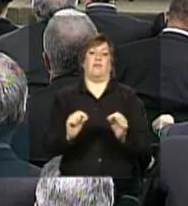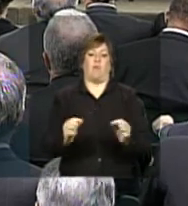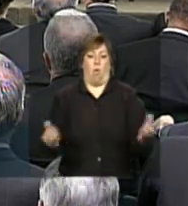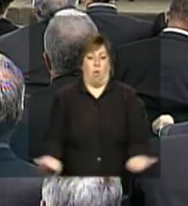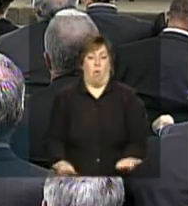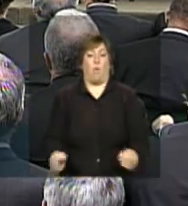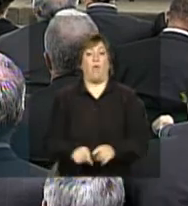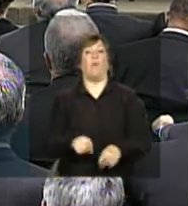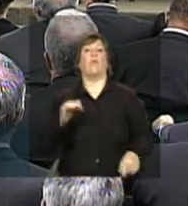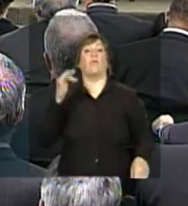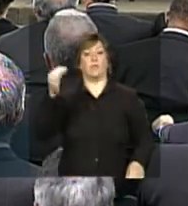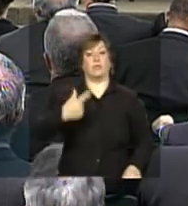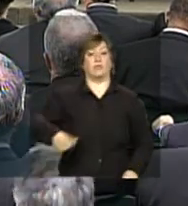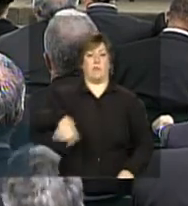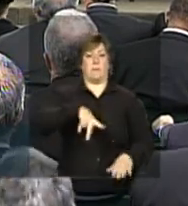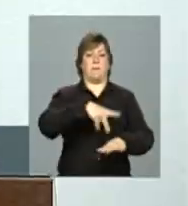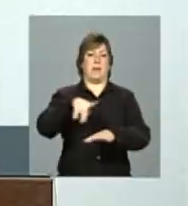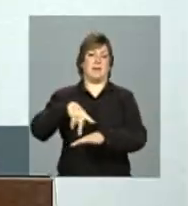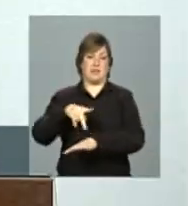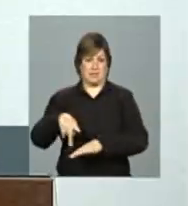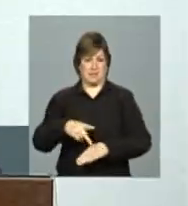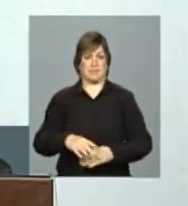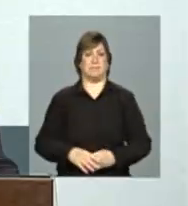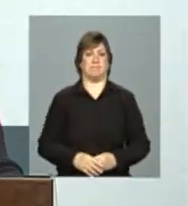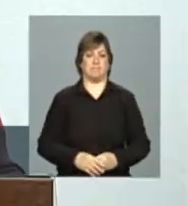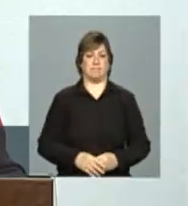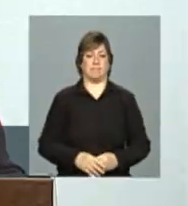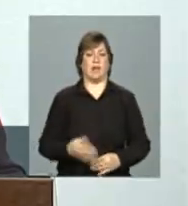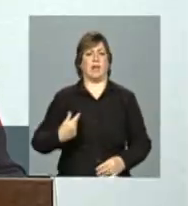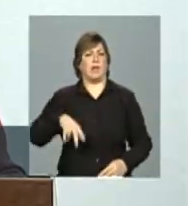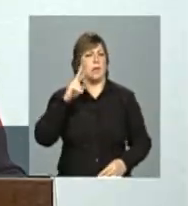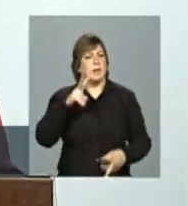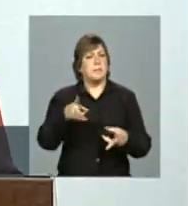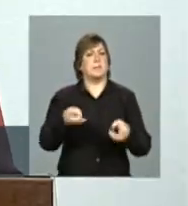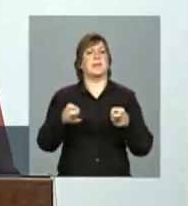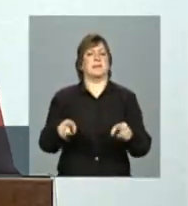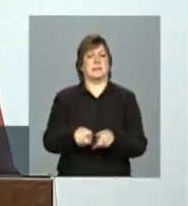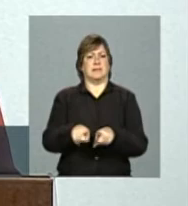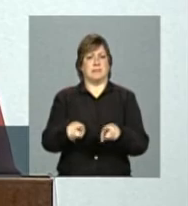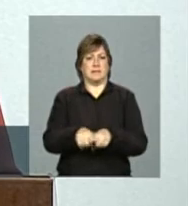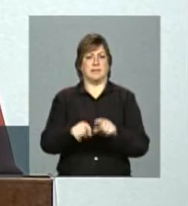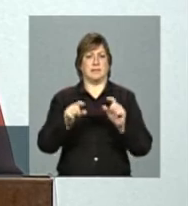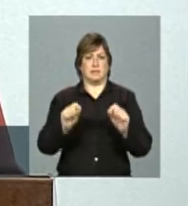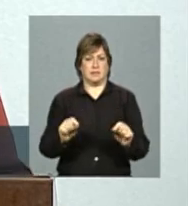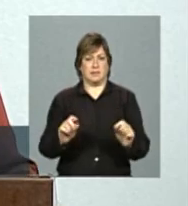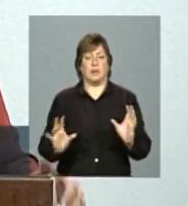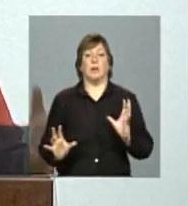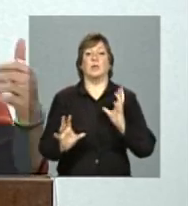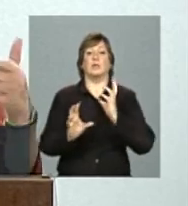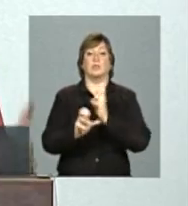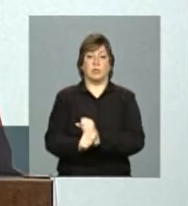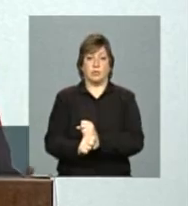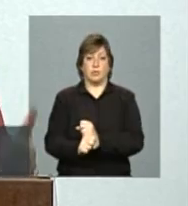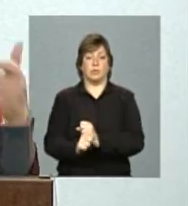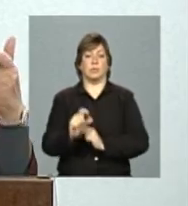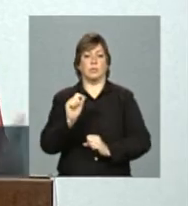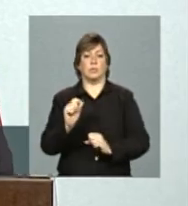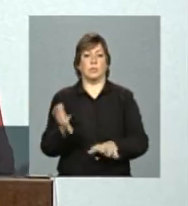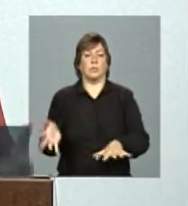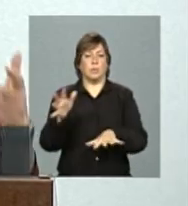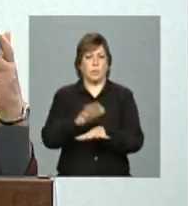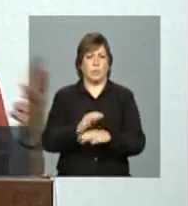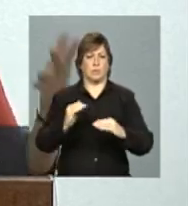o futuro dos nossos países e percebemos que a soma de incluir